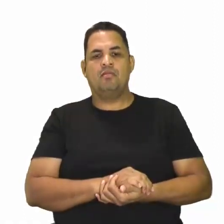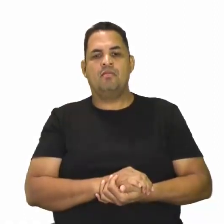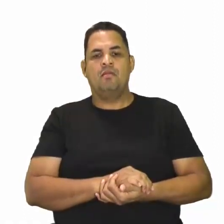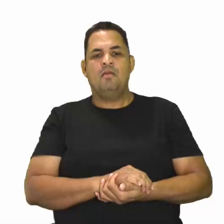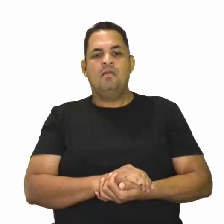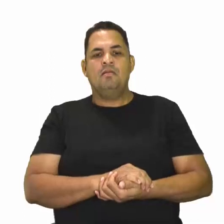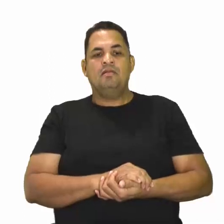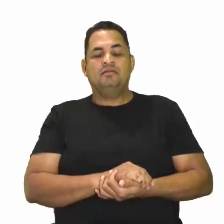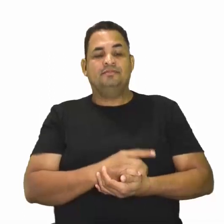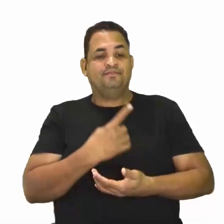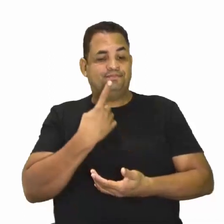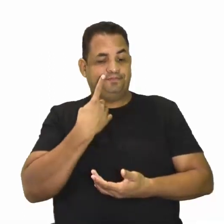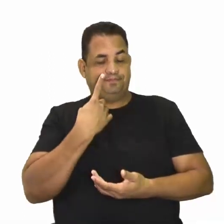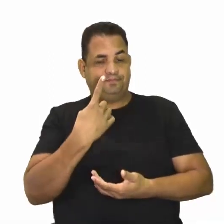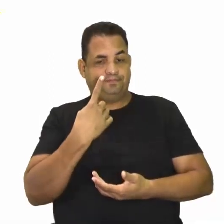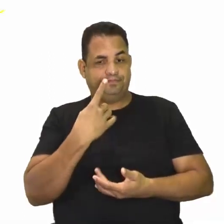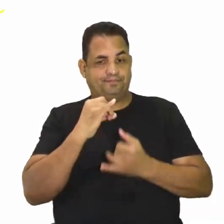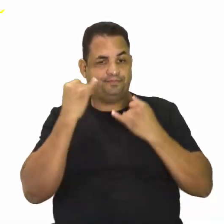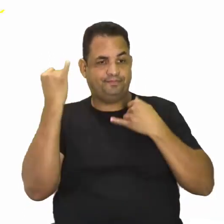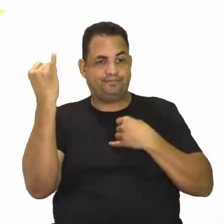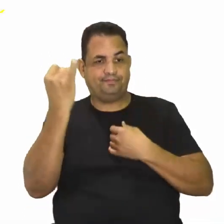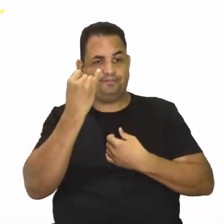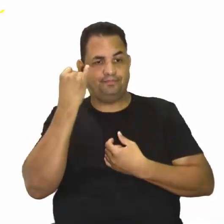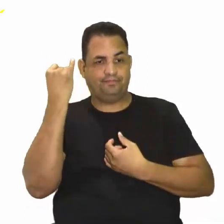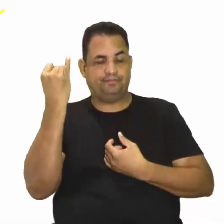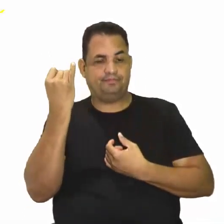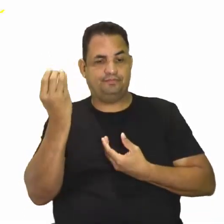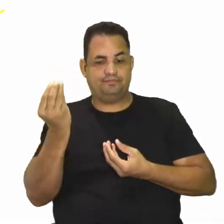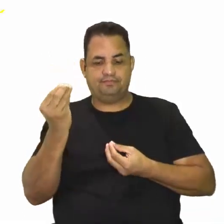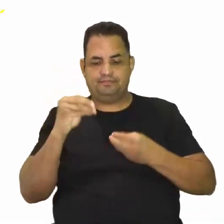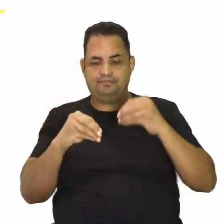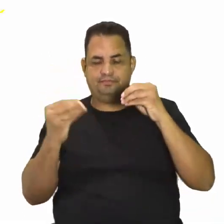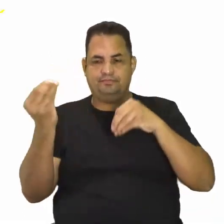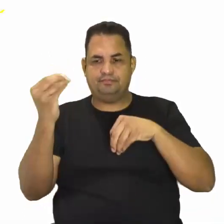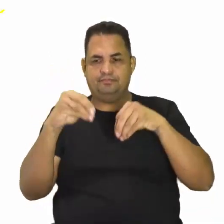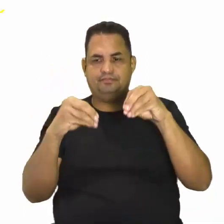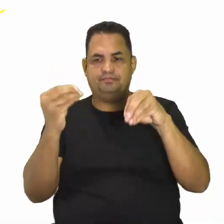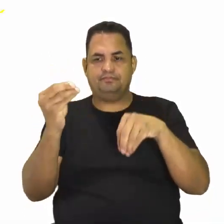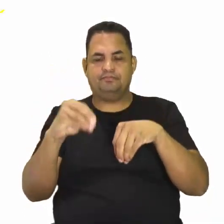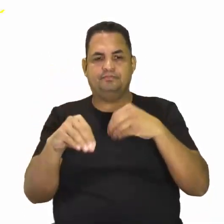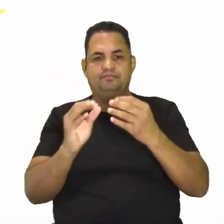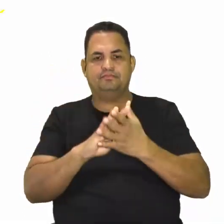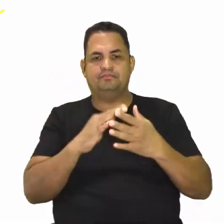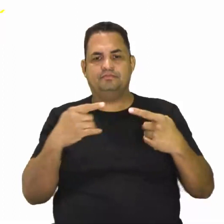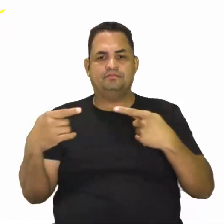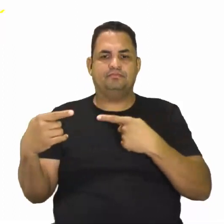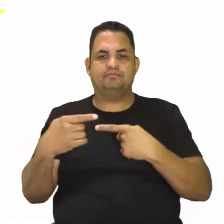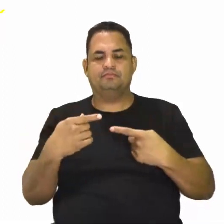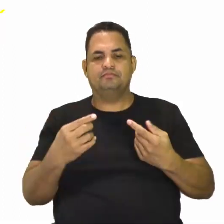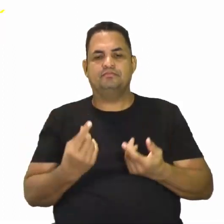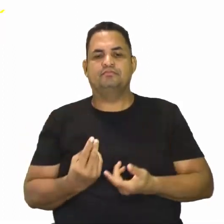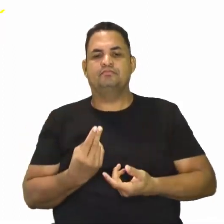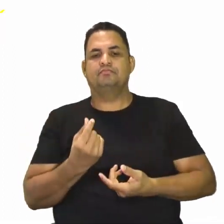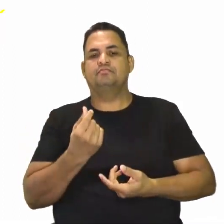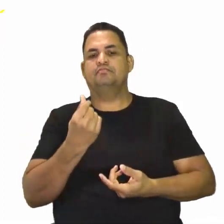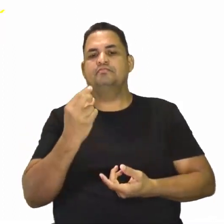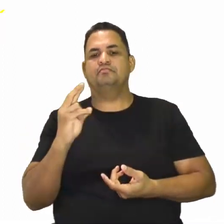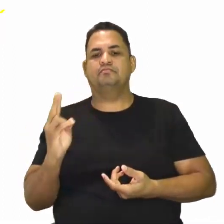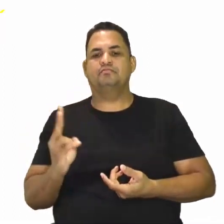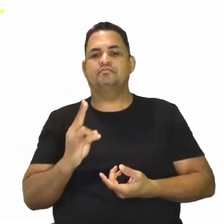levar em conta a importância das culturas em relação ao valor